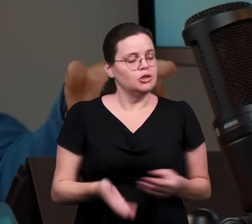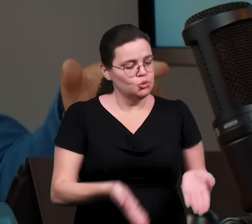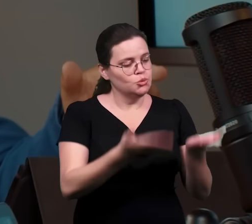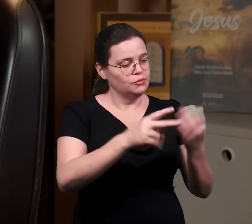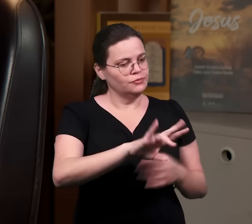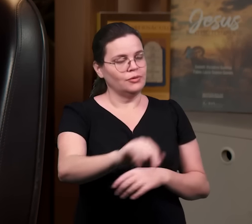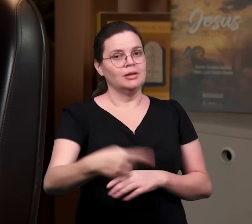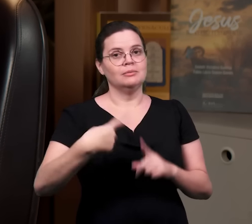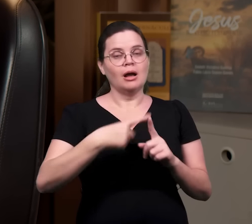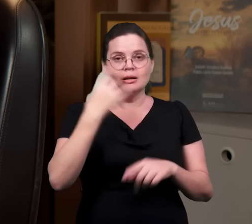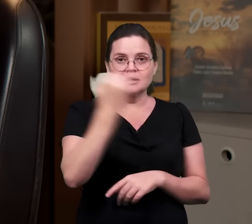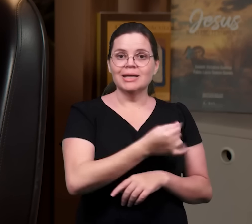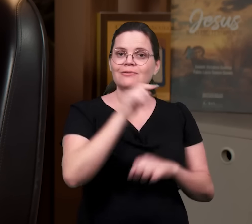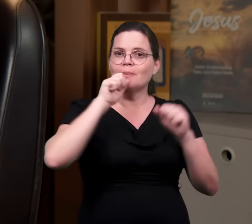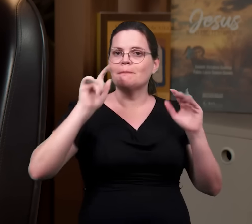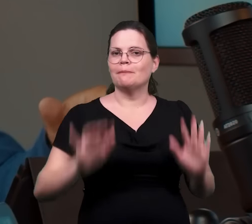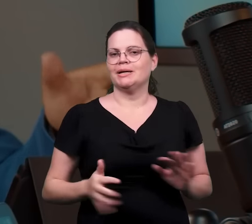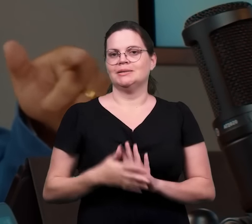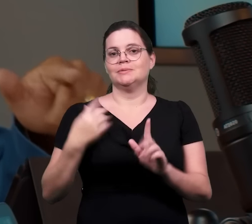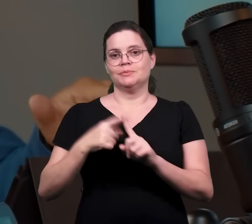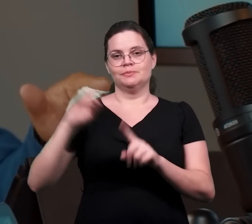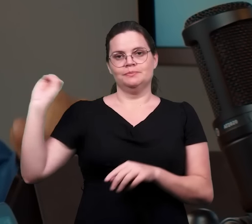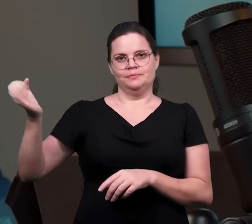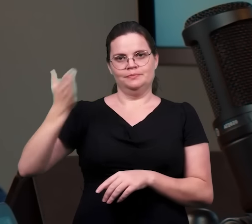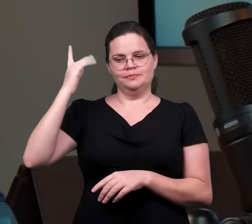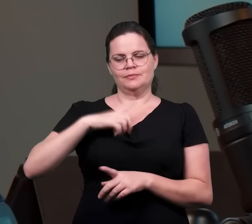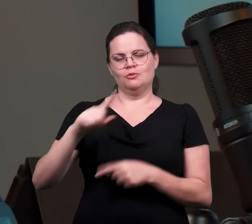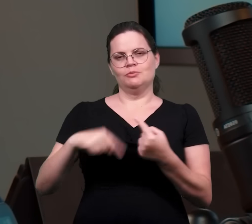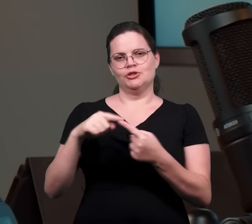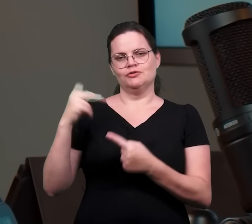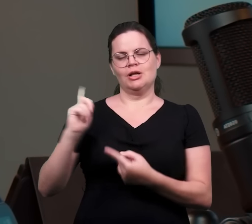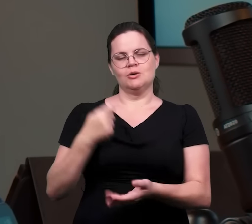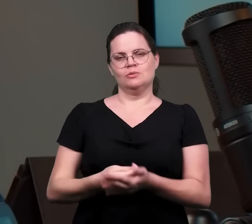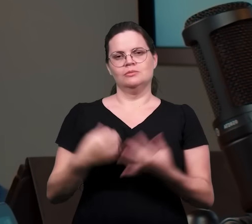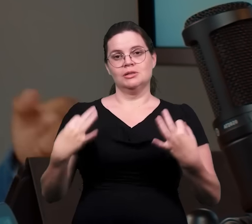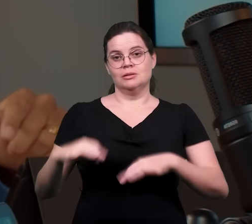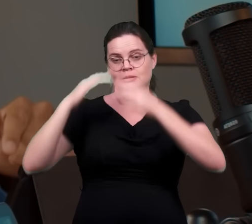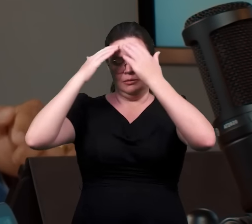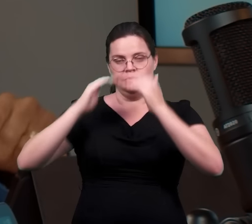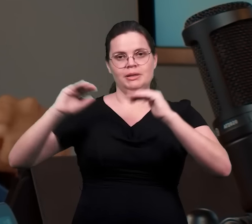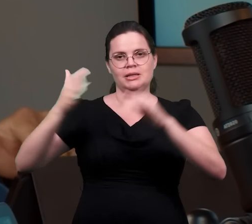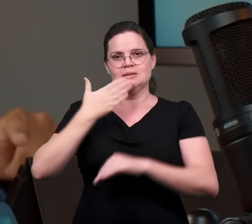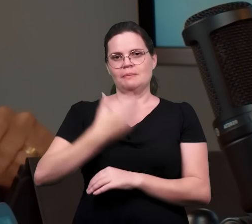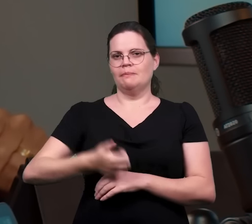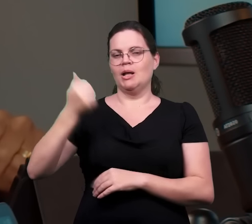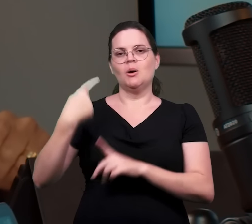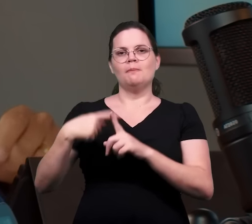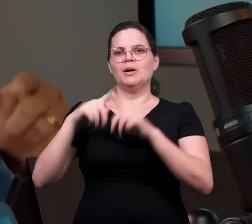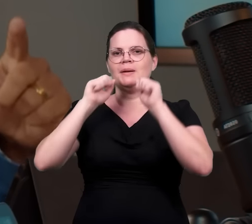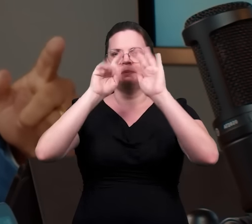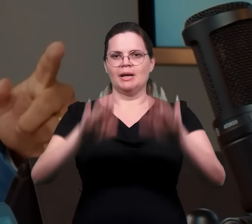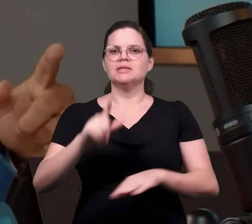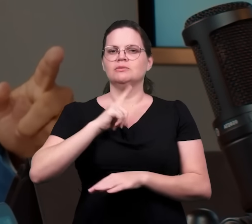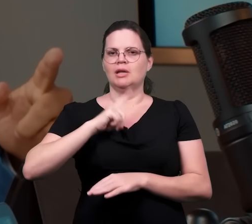houve resultado, porque a revelação, ela cumpre os seus propósitos. A obediência precede a bênção. Quando o